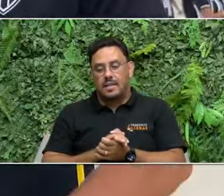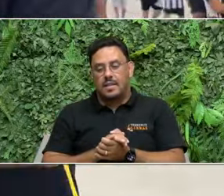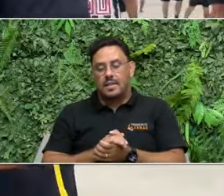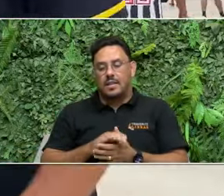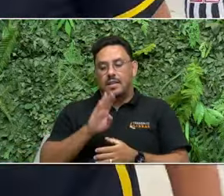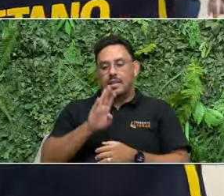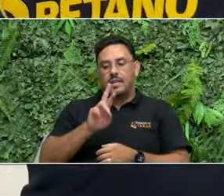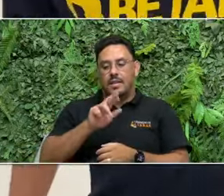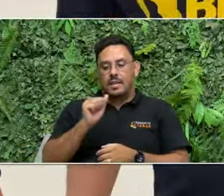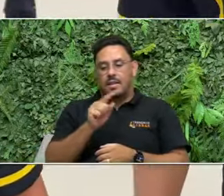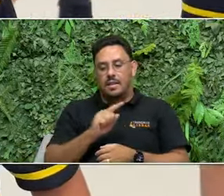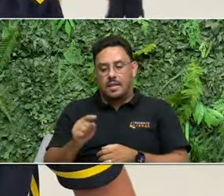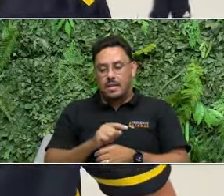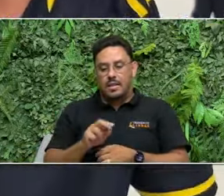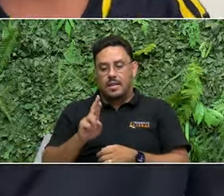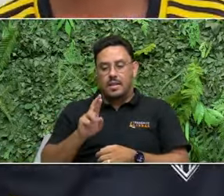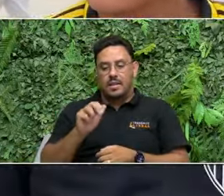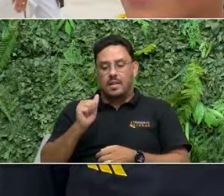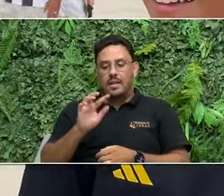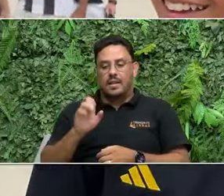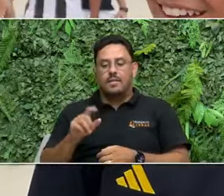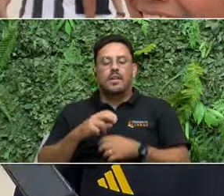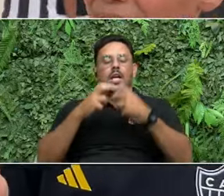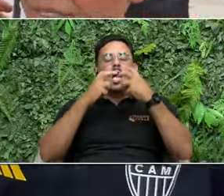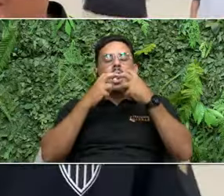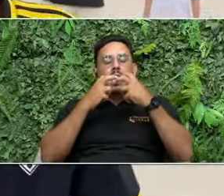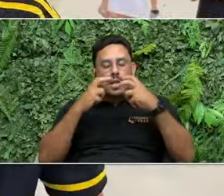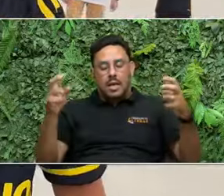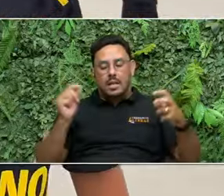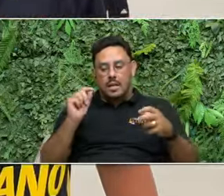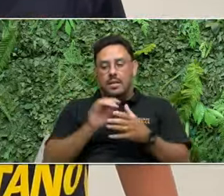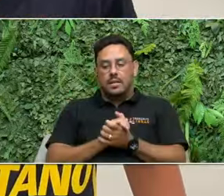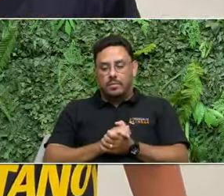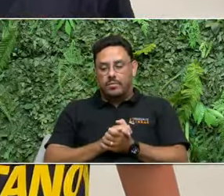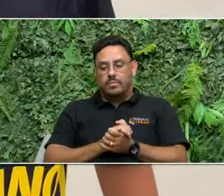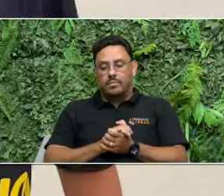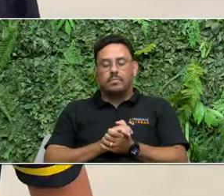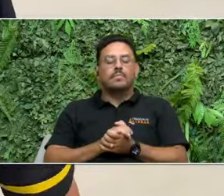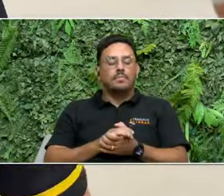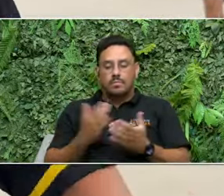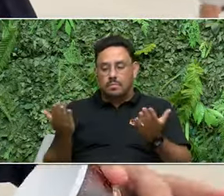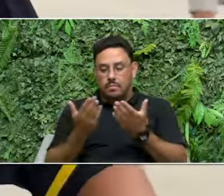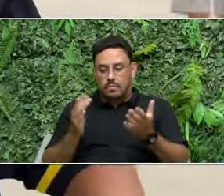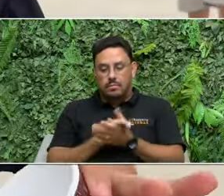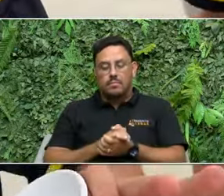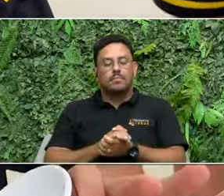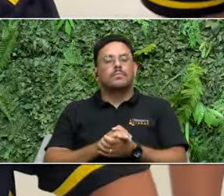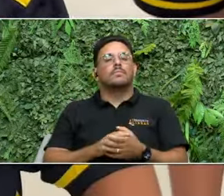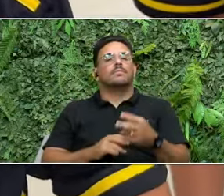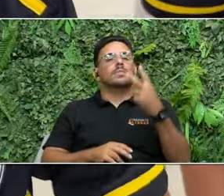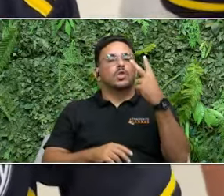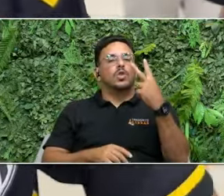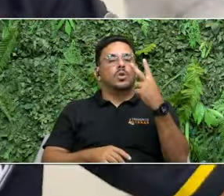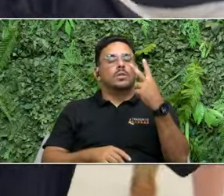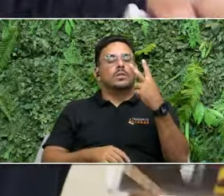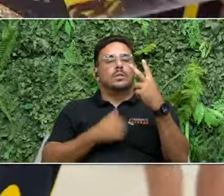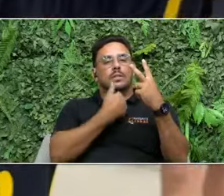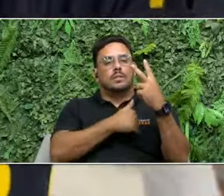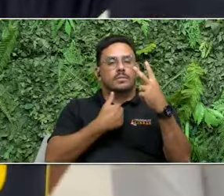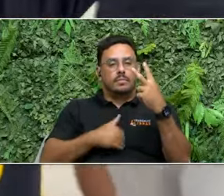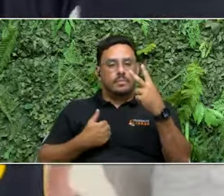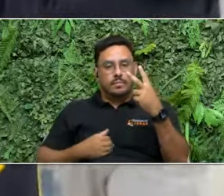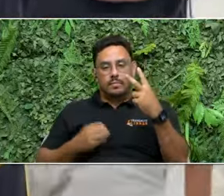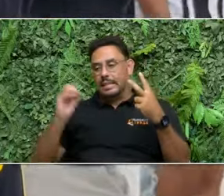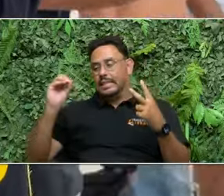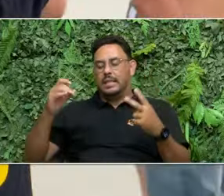FR FR o seu Rafael Rafael Solte a tua voz aqui na 98 qual vai ser o placar de hoje hoje é 2 a 0 pro Galo porque